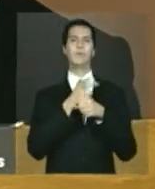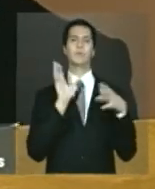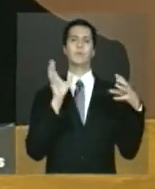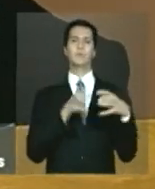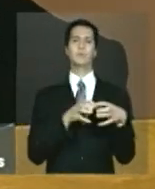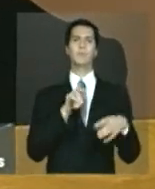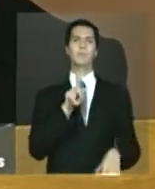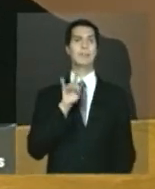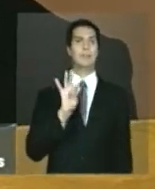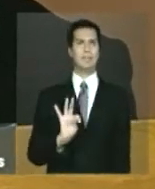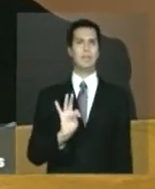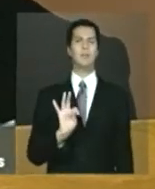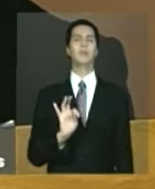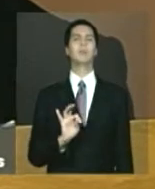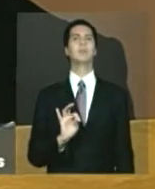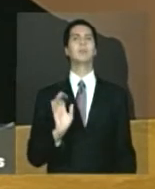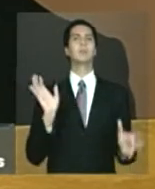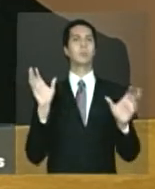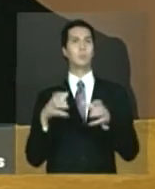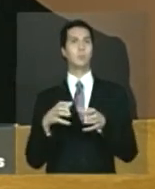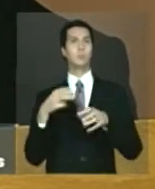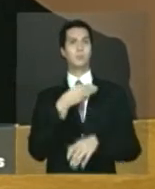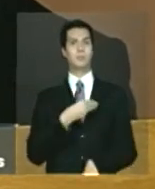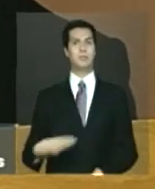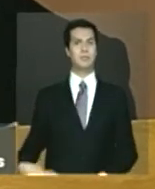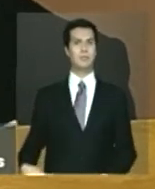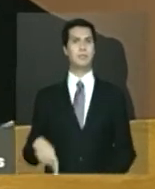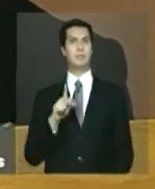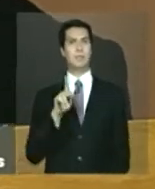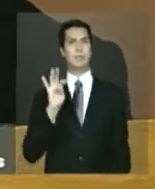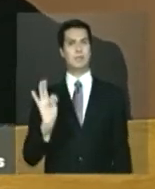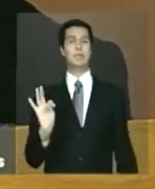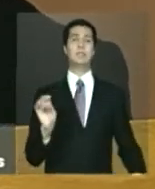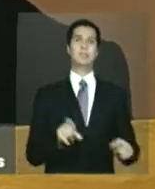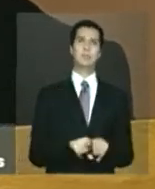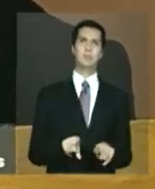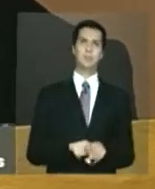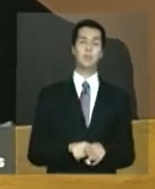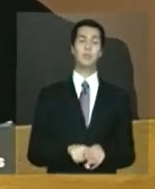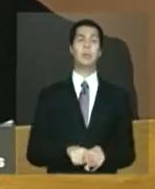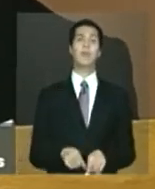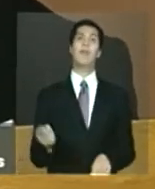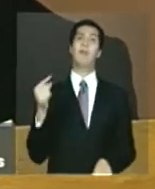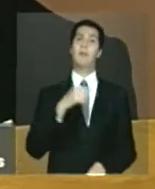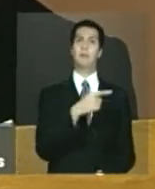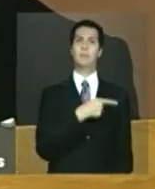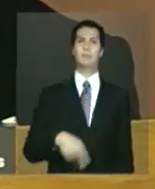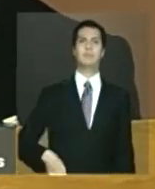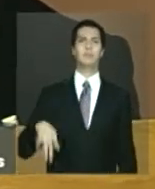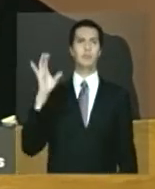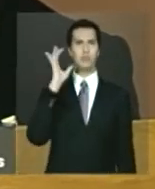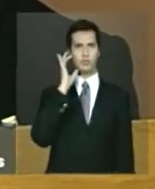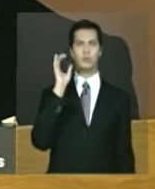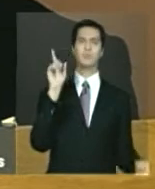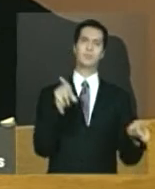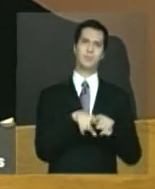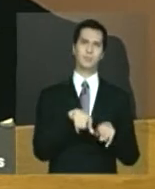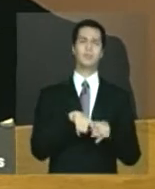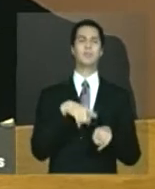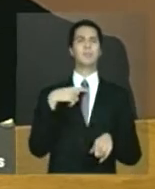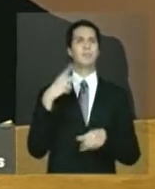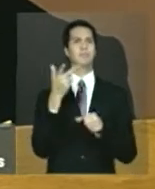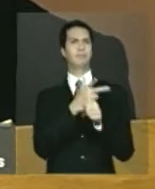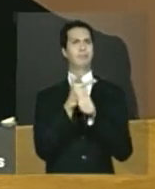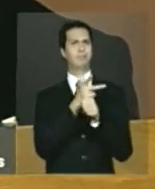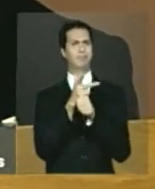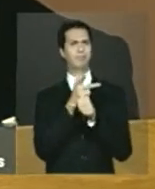do PT e ela que passou a semana passada ela fala que o governo dela é o